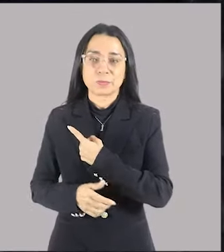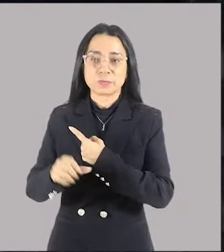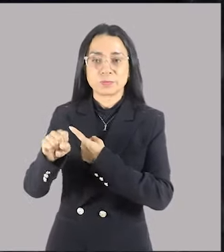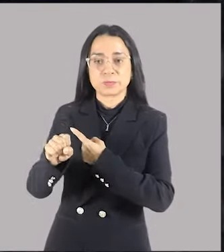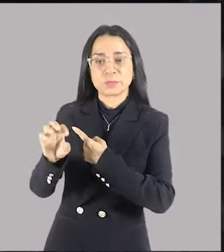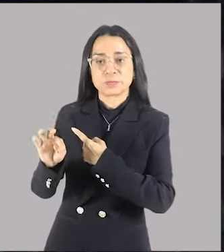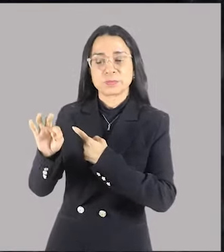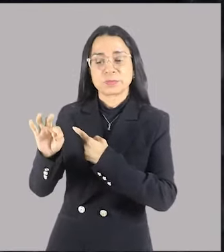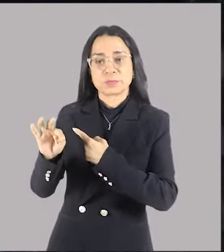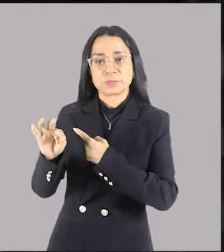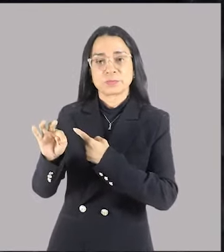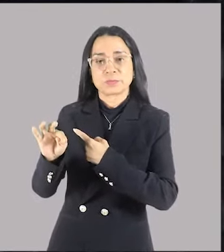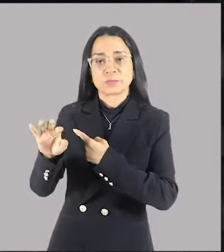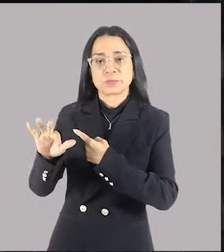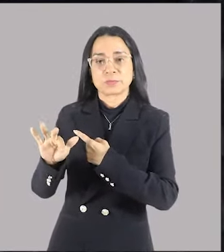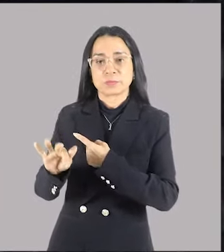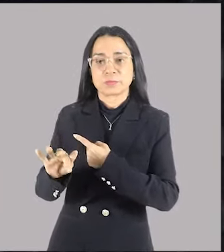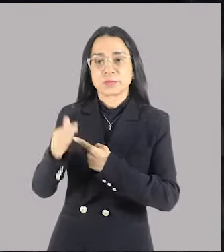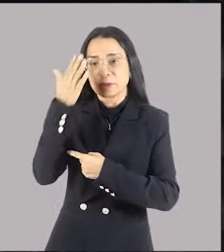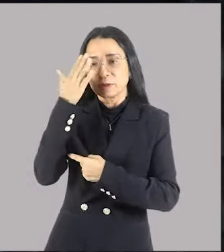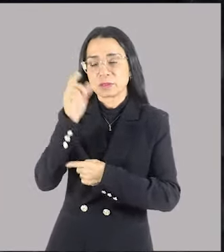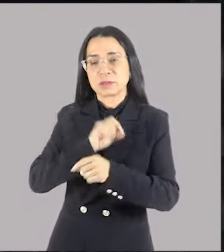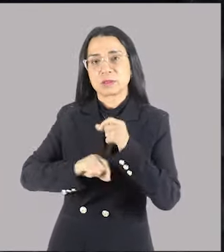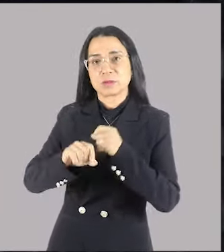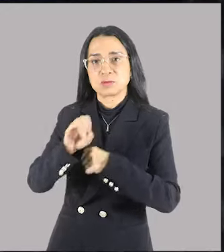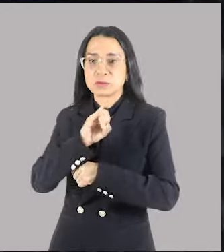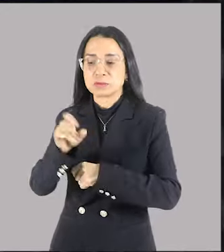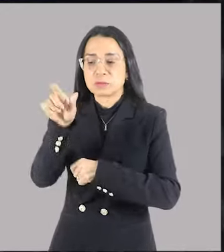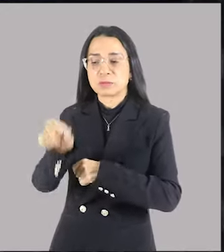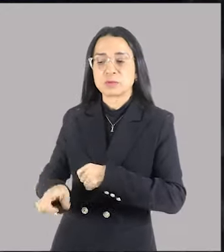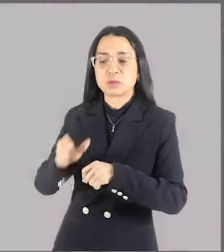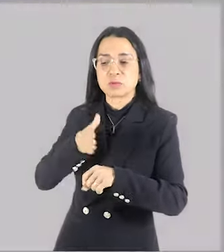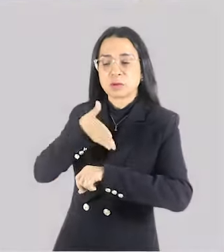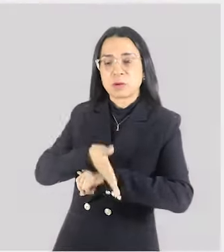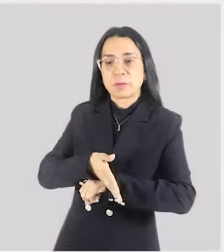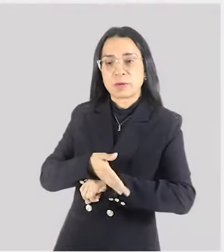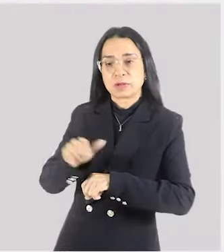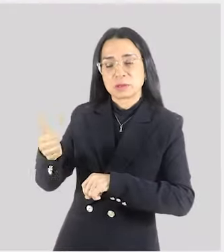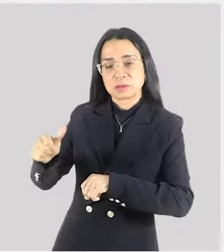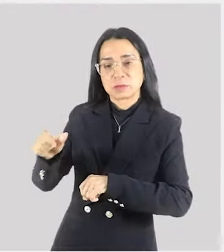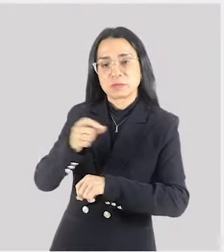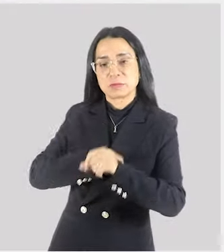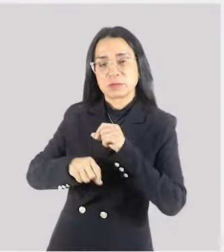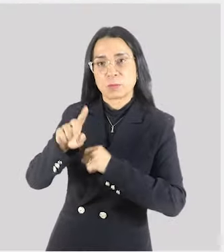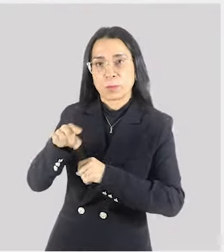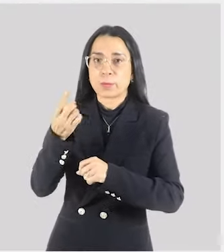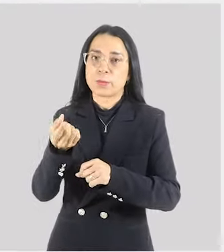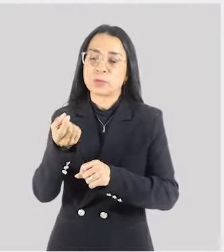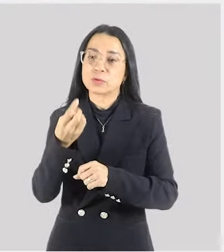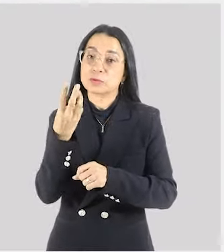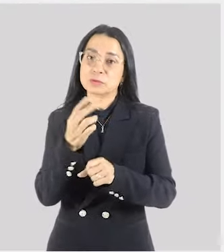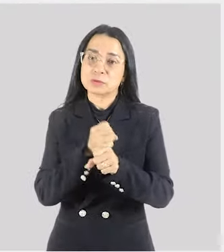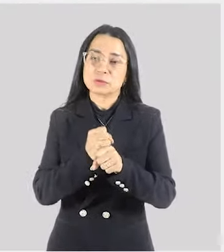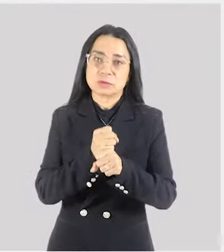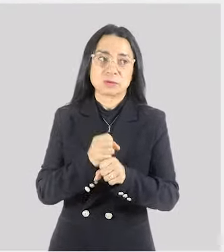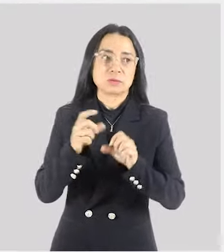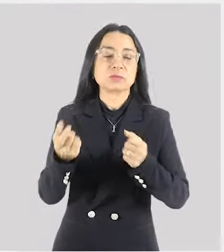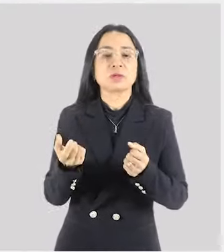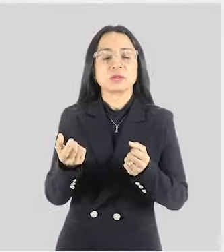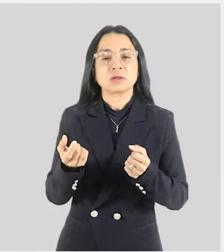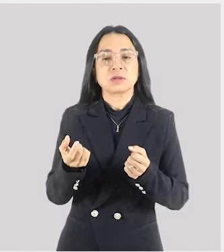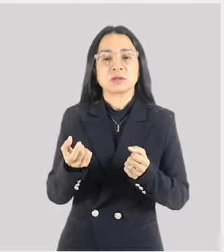caso esse Servidor Público não passe pela avaliação especial de desempenho após 3 anos de efetivo exercício ele